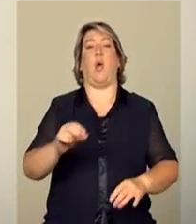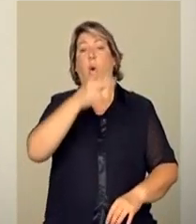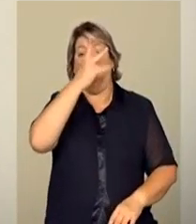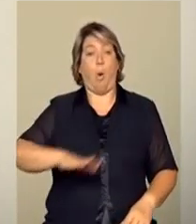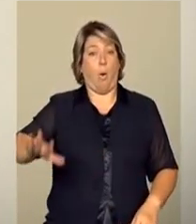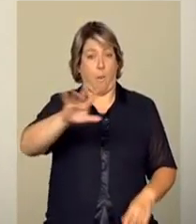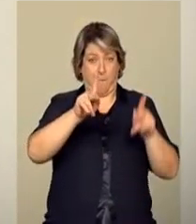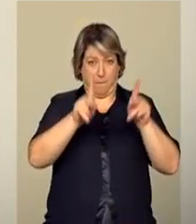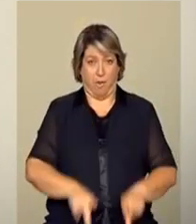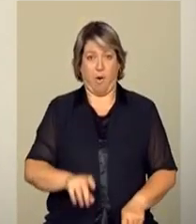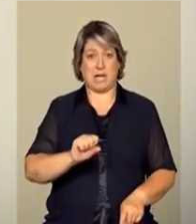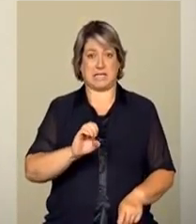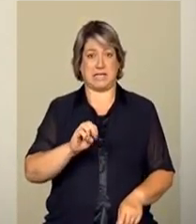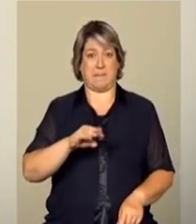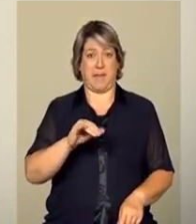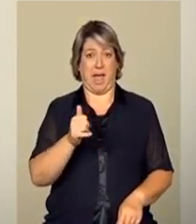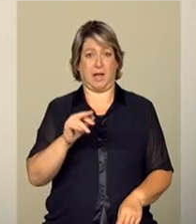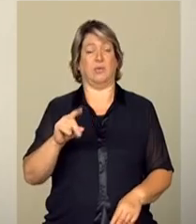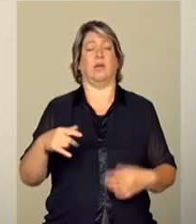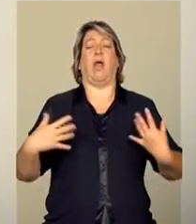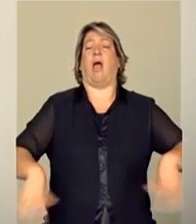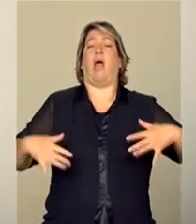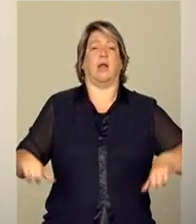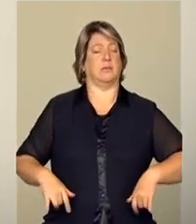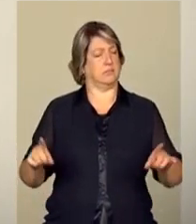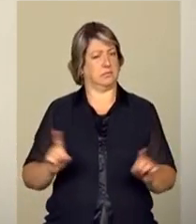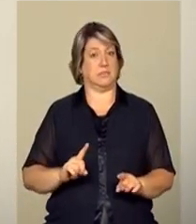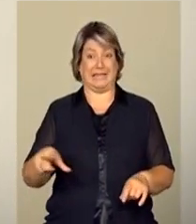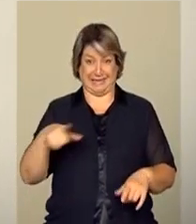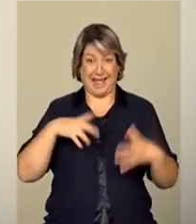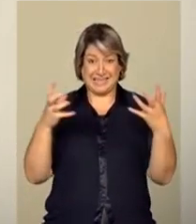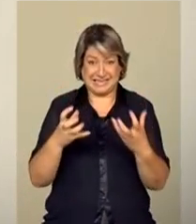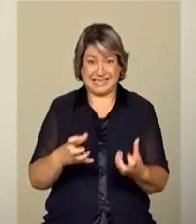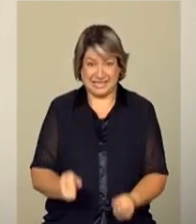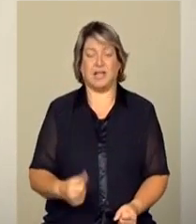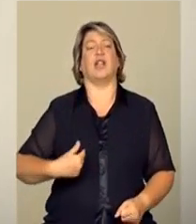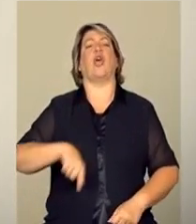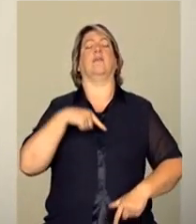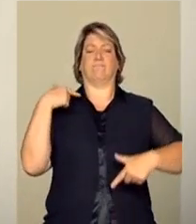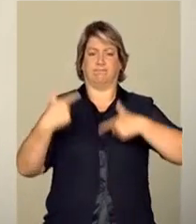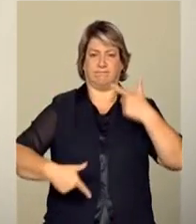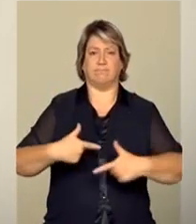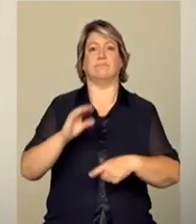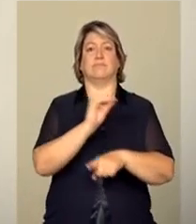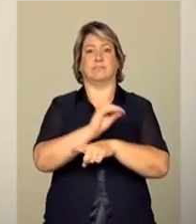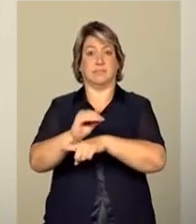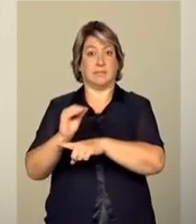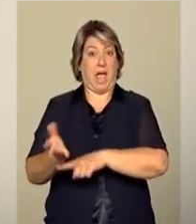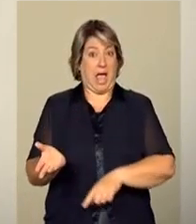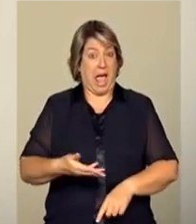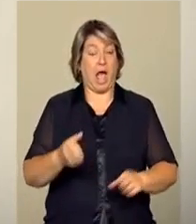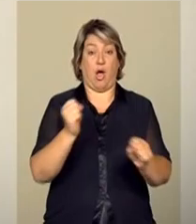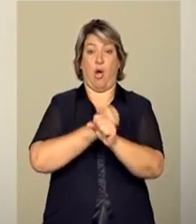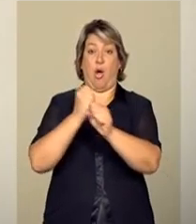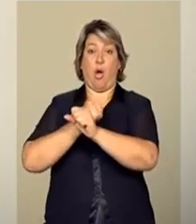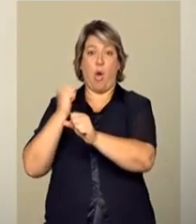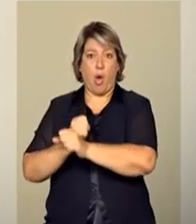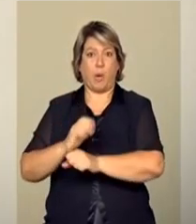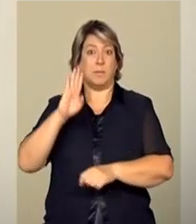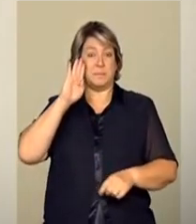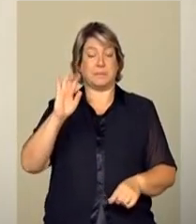de todo o Nordeste fique desamparado Enquanto houver seca nós vamos agir vamos acelerar as obras